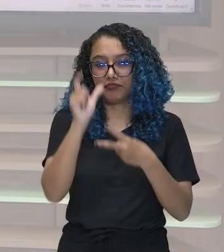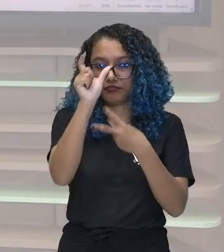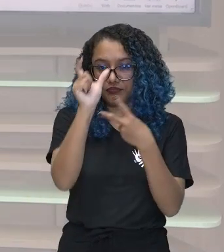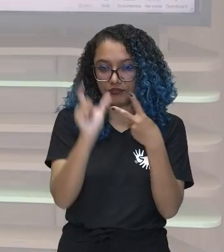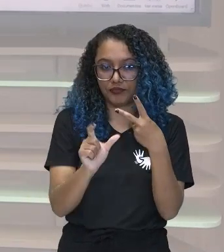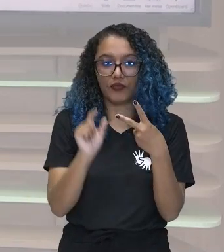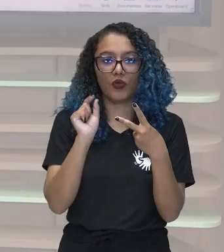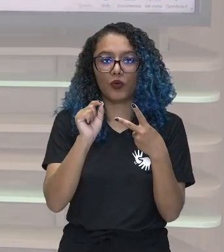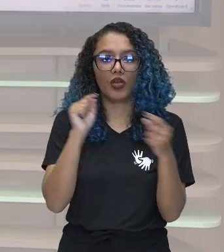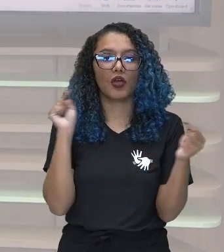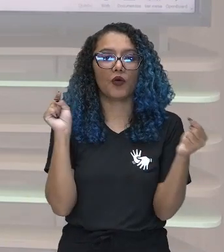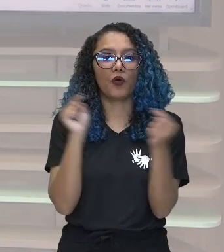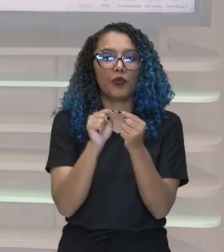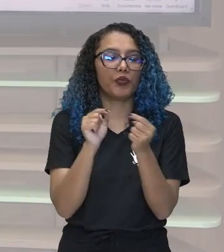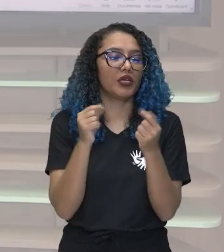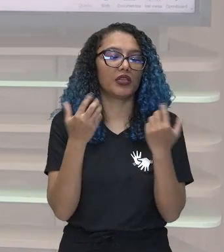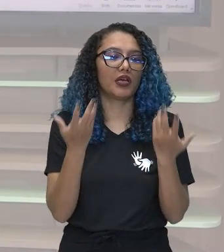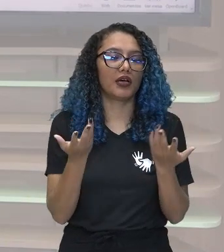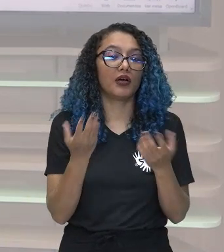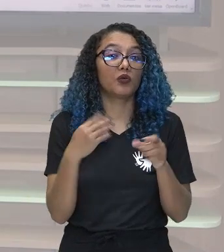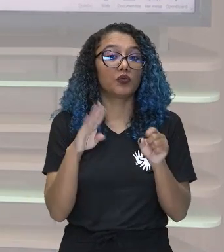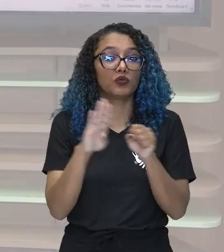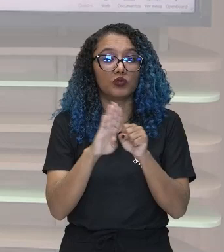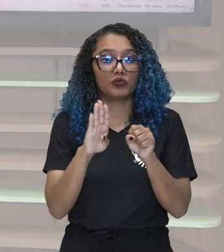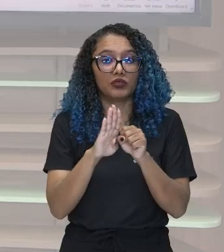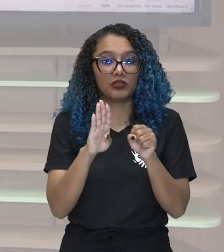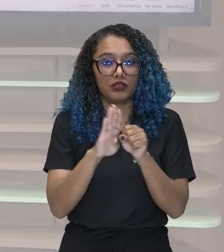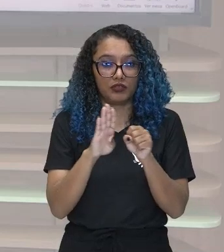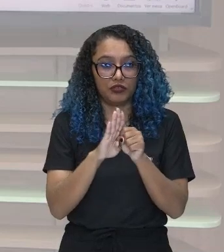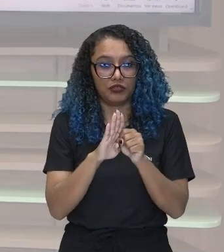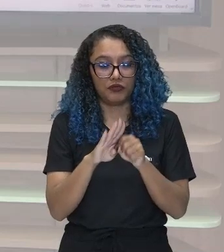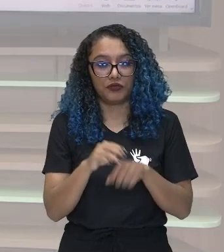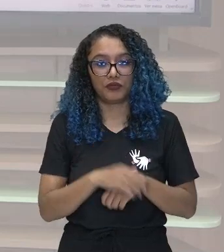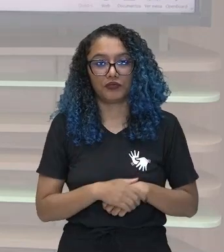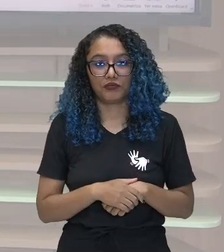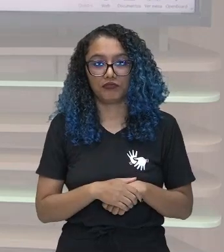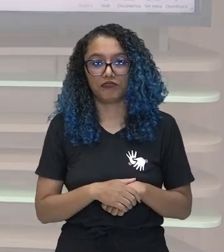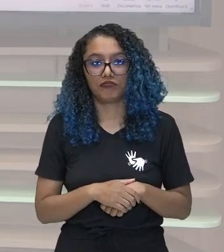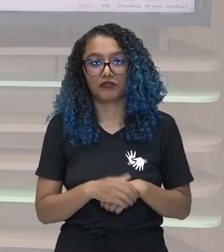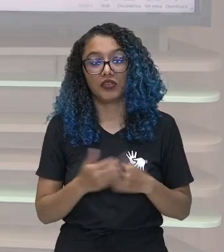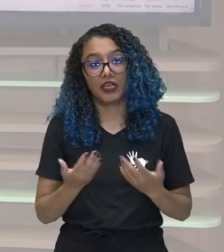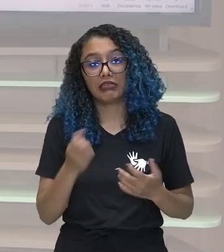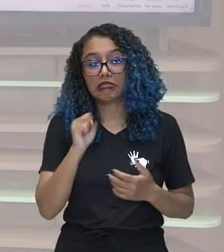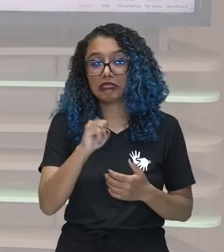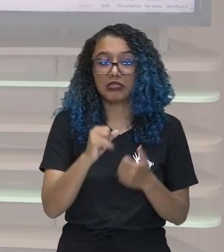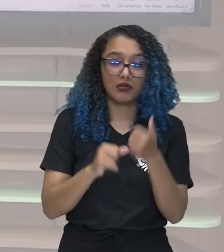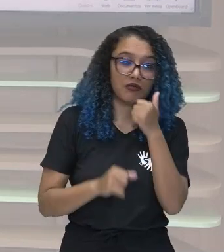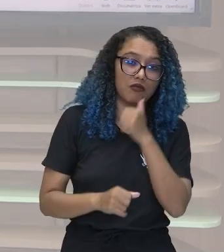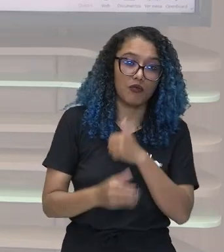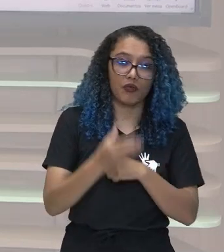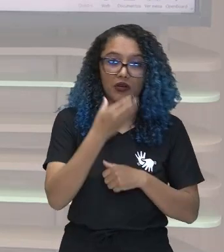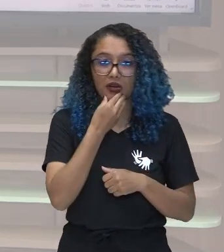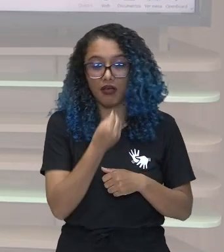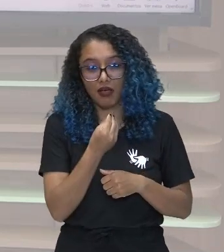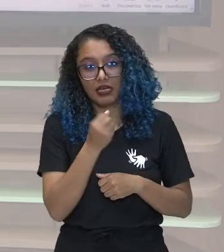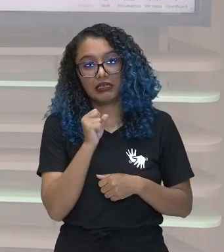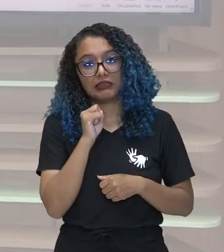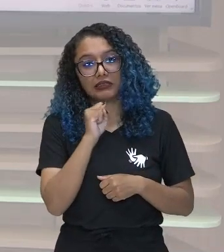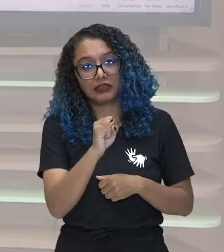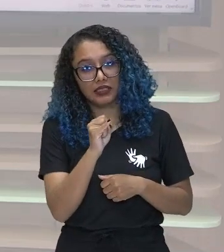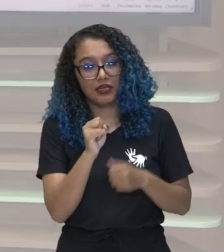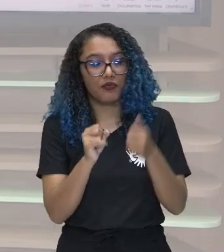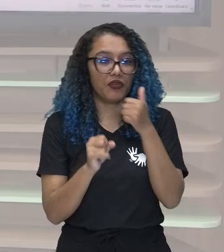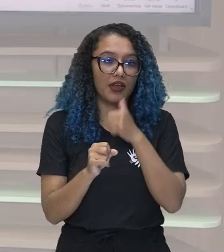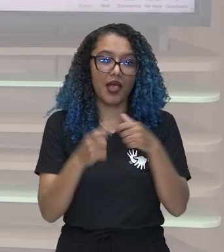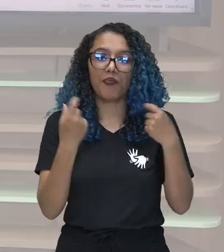com o substantivo e o pronome a qual se refere em gênero, ou seja, se for masculino, ele vai para o masculino, se for para o